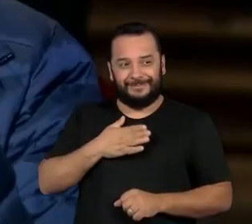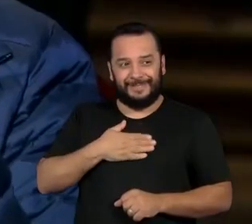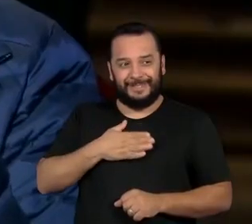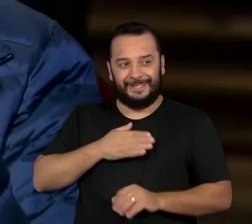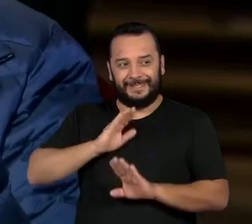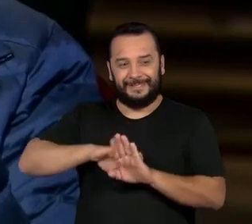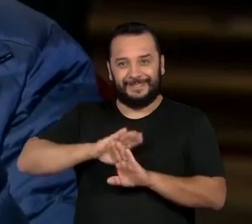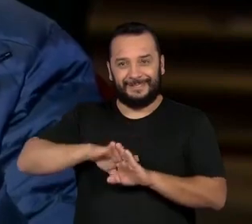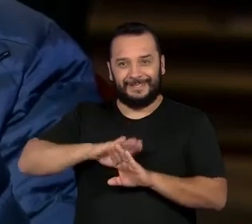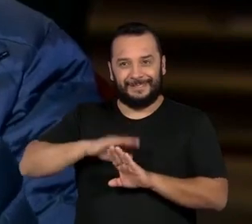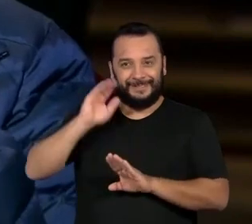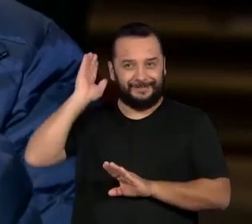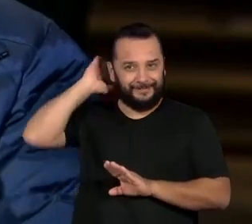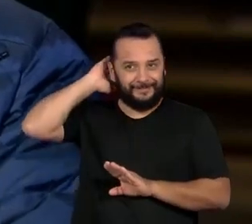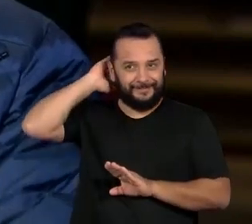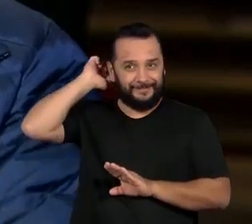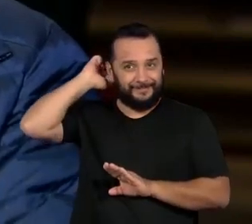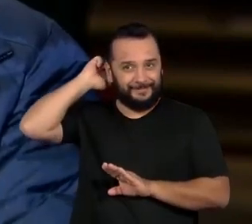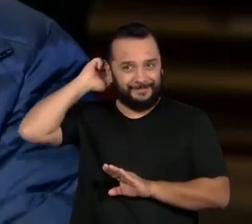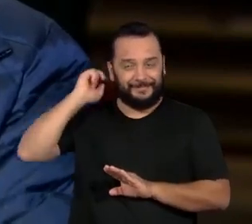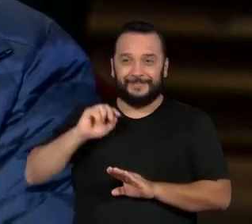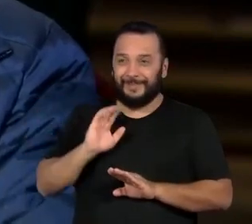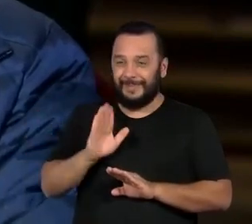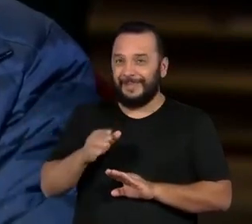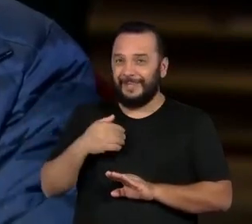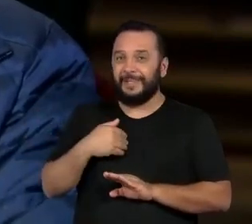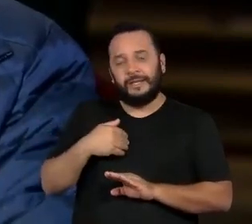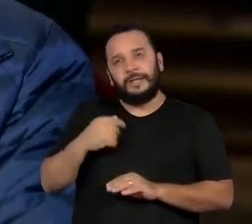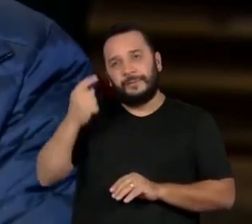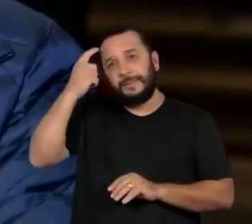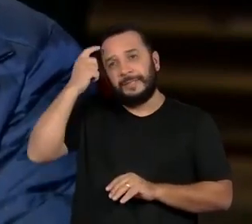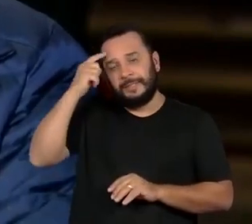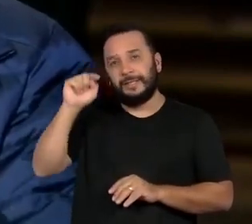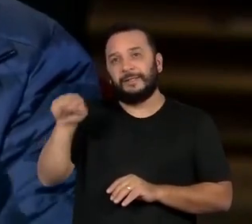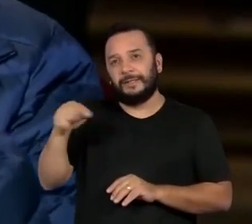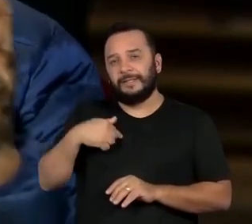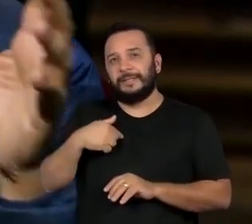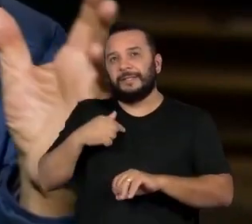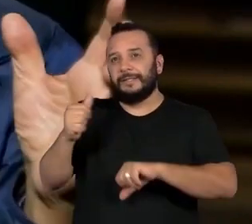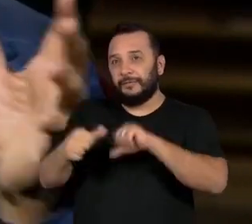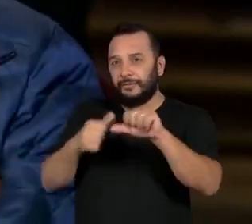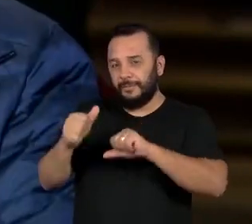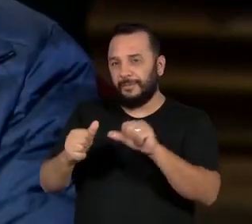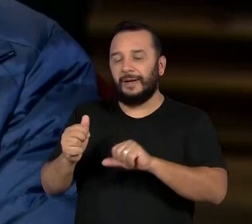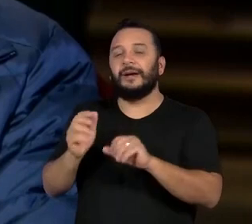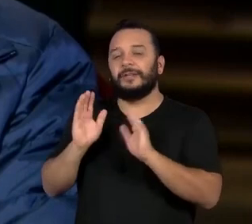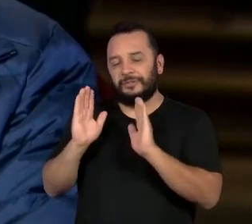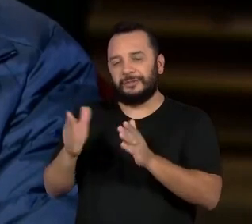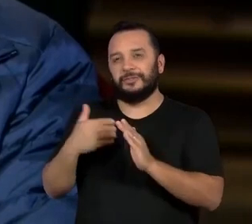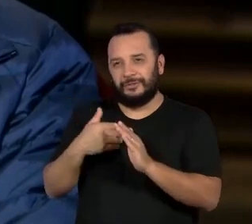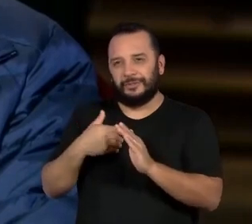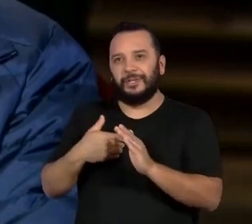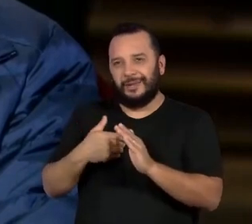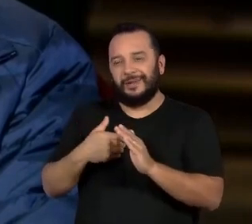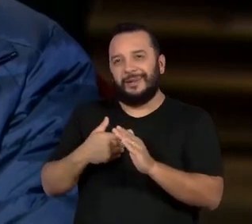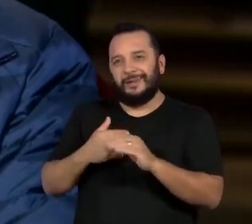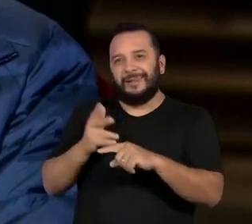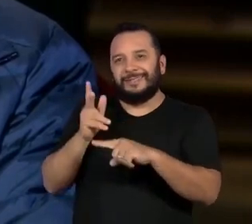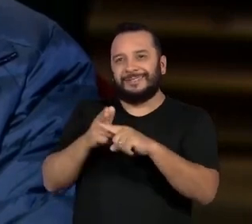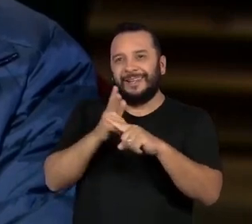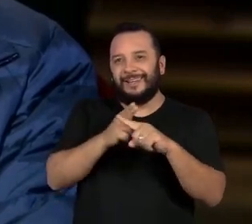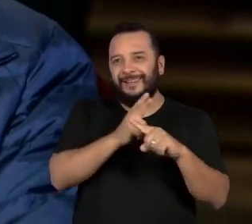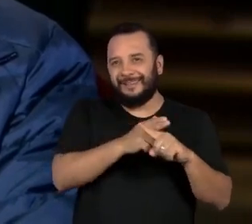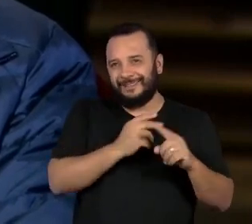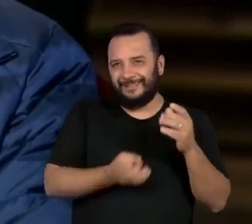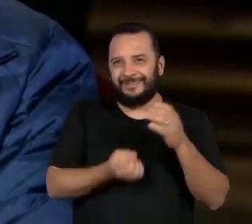nós nós eu e mais algumas pessoas Estamos pensando em transformar a série douraço numa série de desenhos